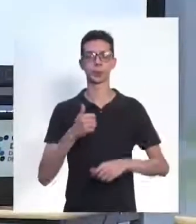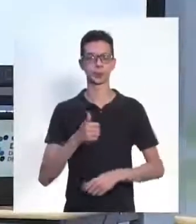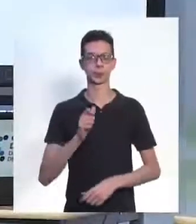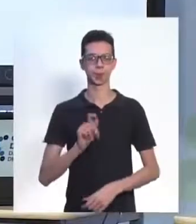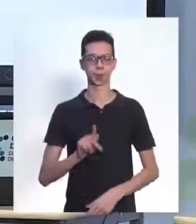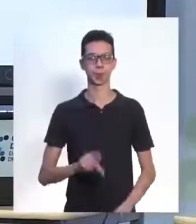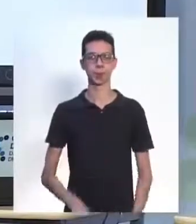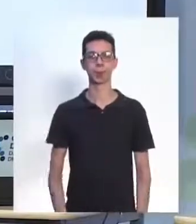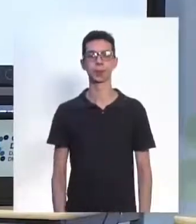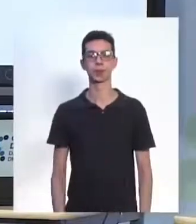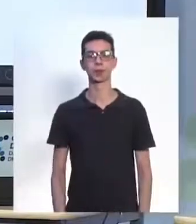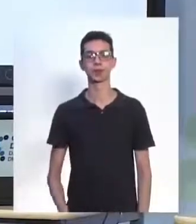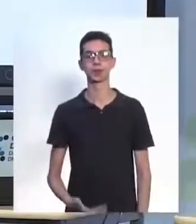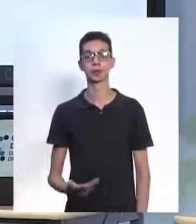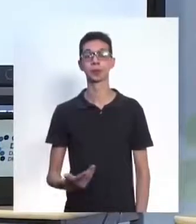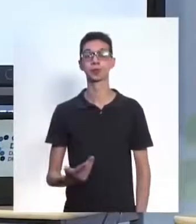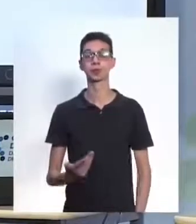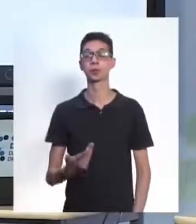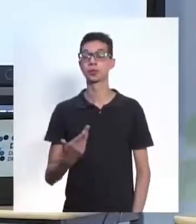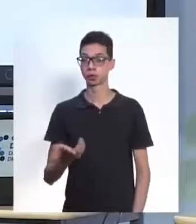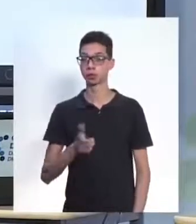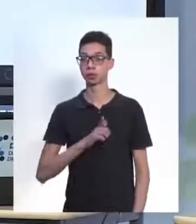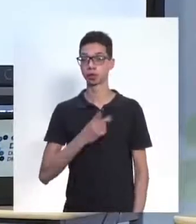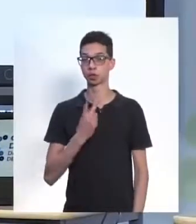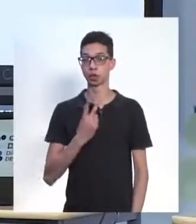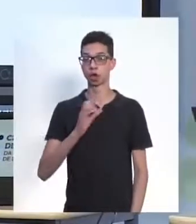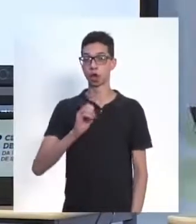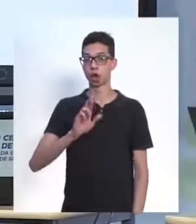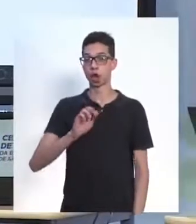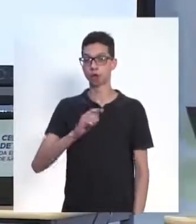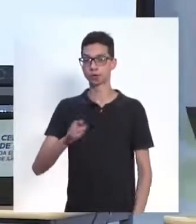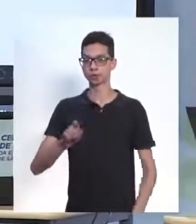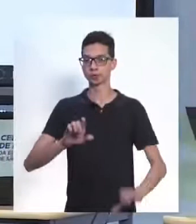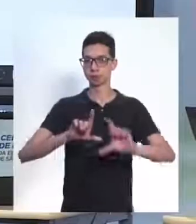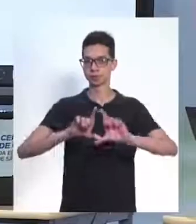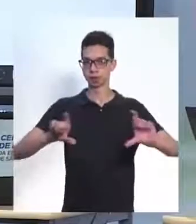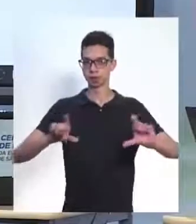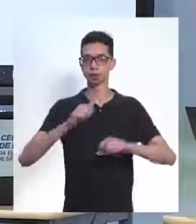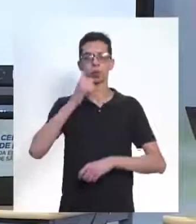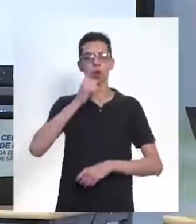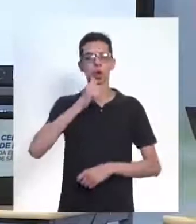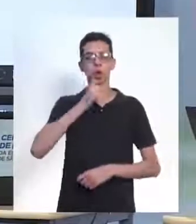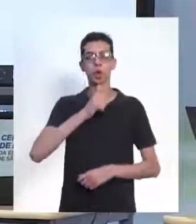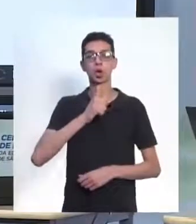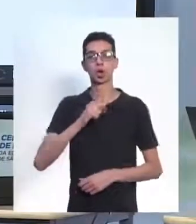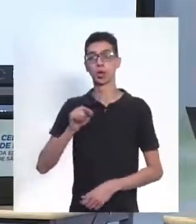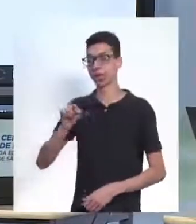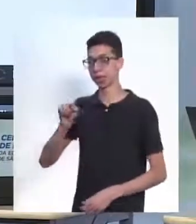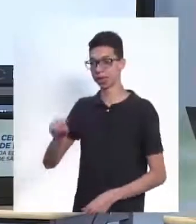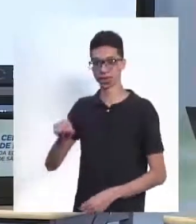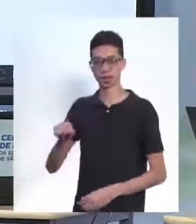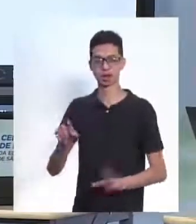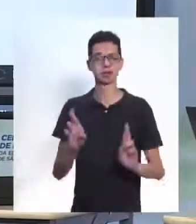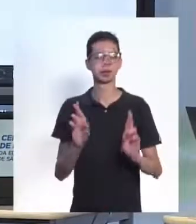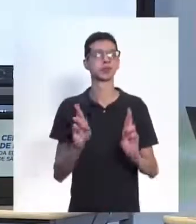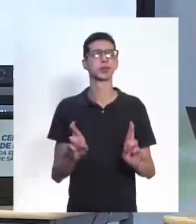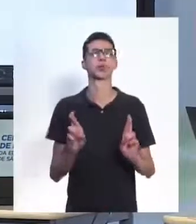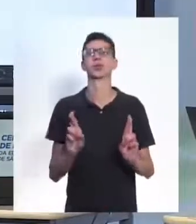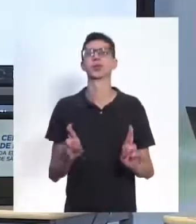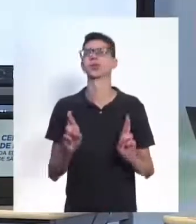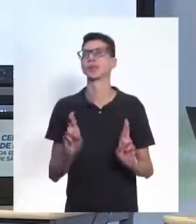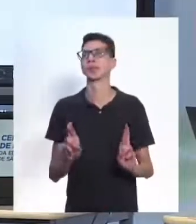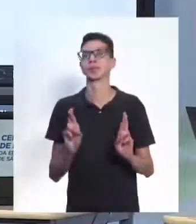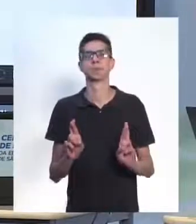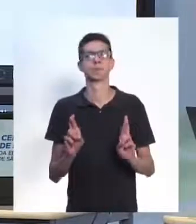orações. Por duas orações. Então, ela torceu tanto, olha o que eu estou falando, ela torceu tanto